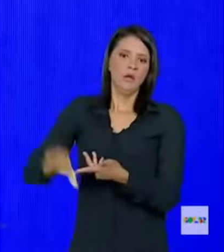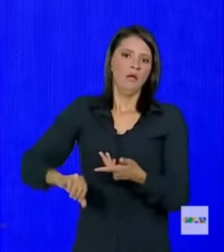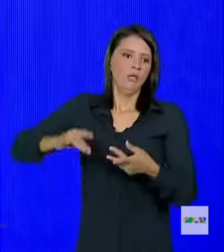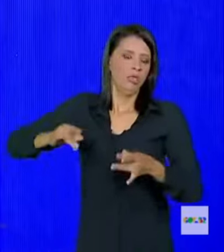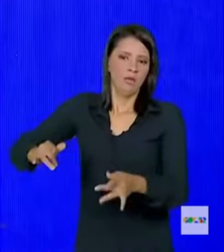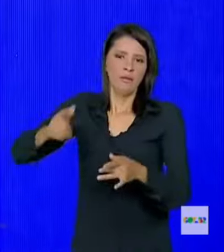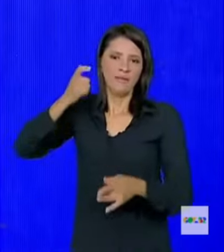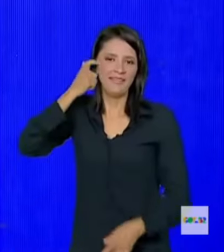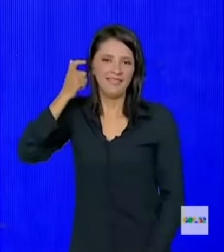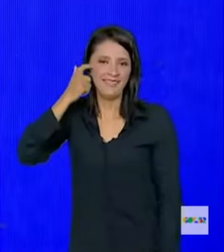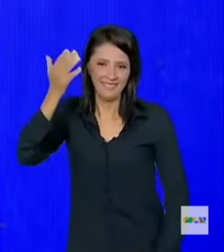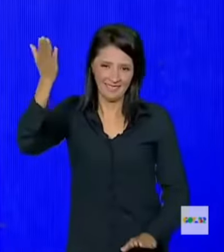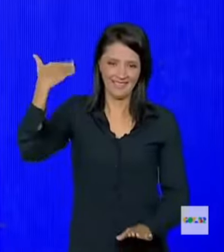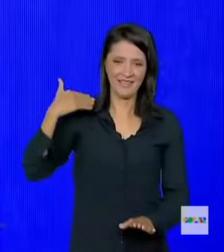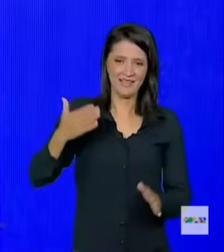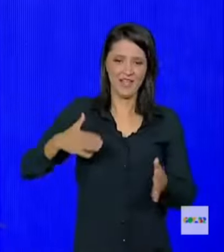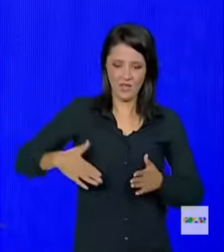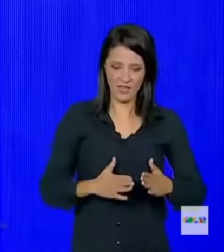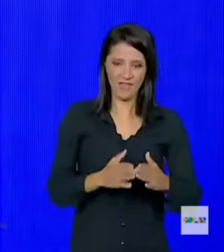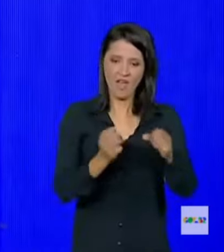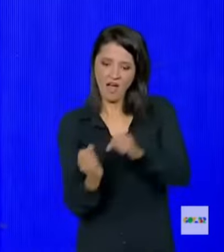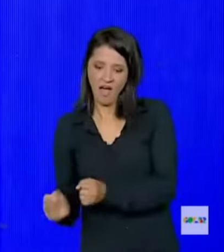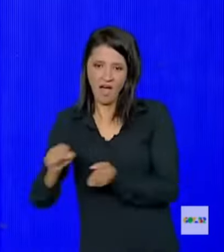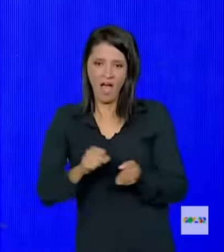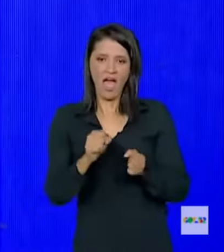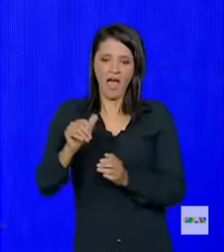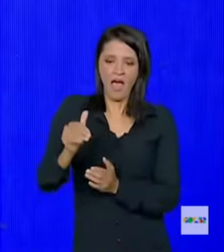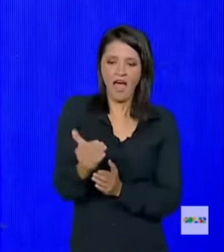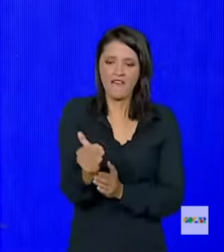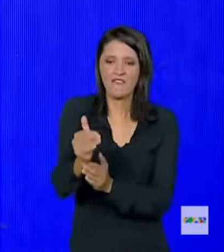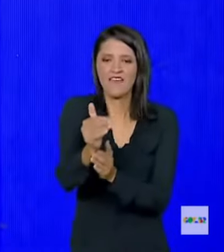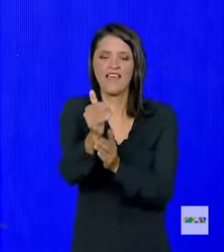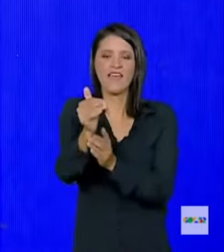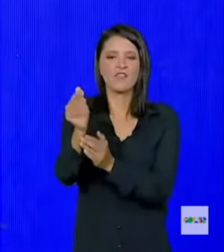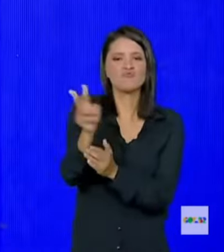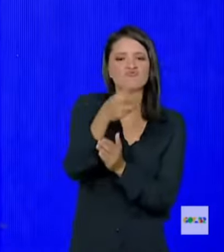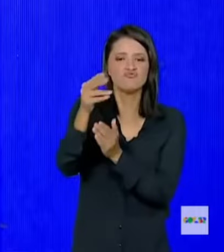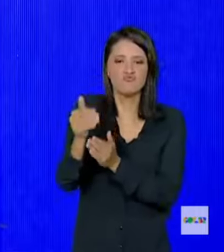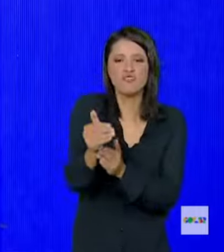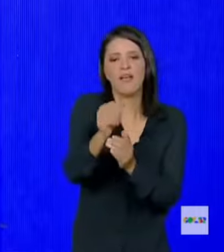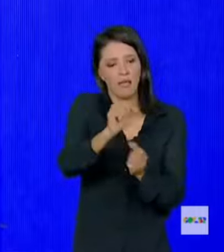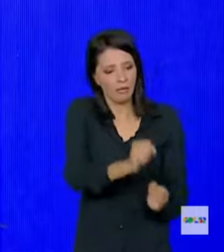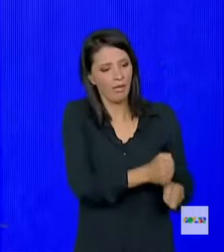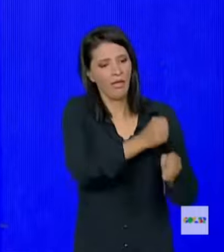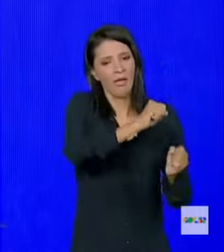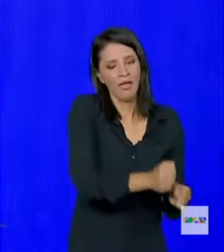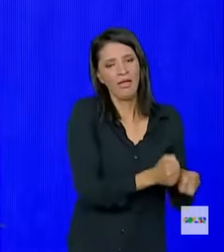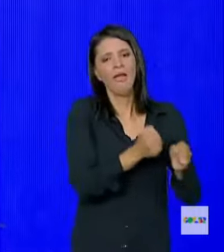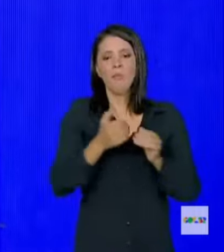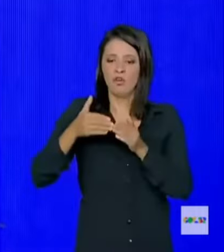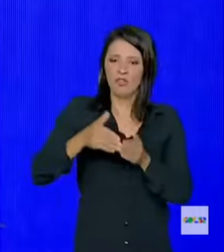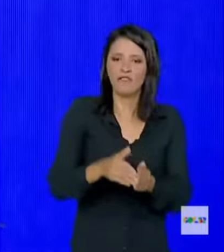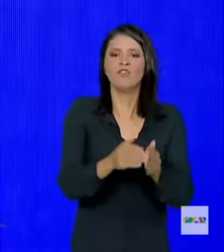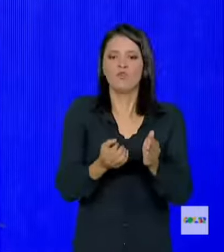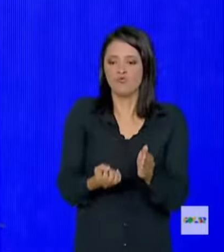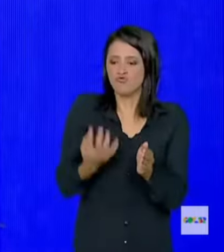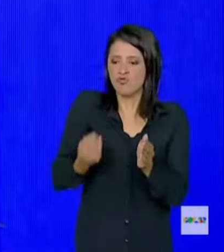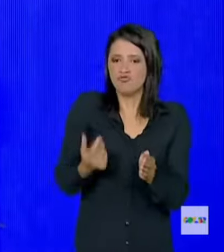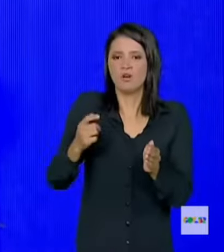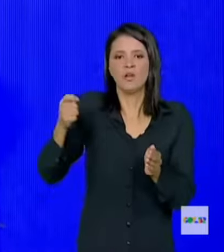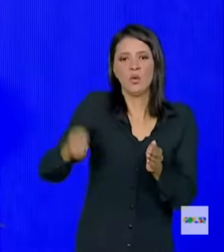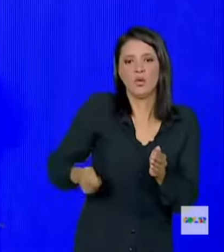quando a gente tinha o navio a remo, ou o navio a vento, depois a vela, depois o navio a remo, depois o navio a vapor. Cada vez